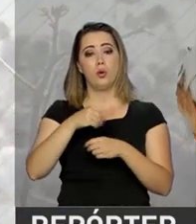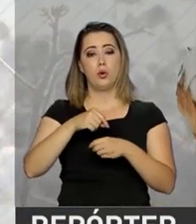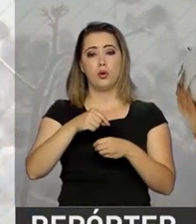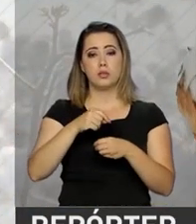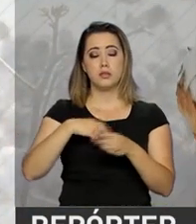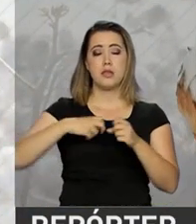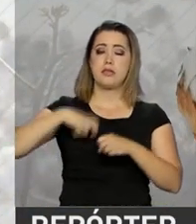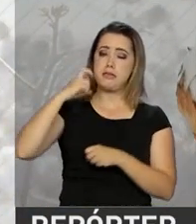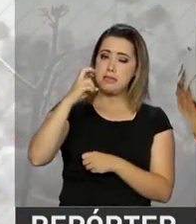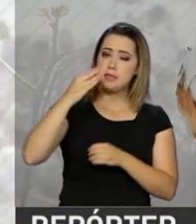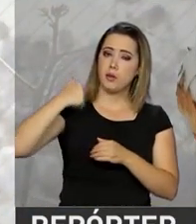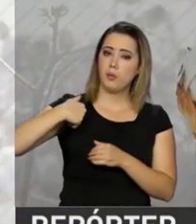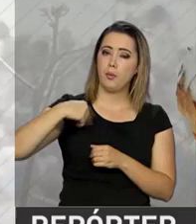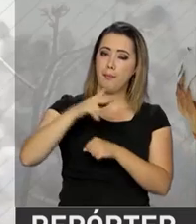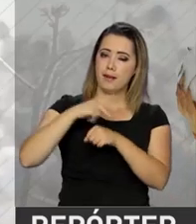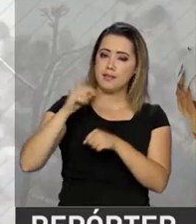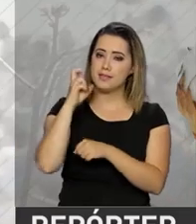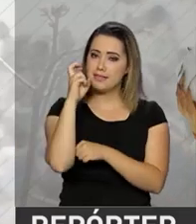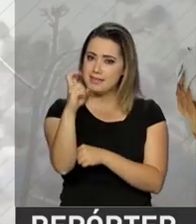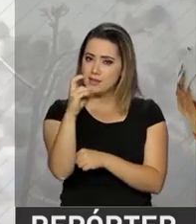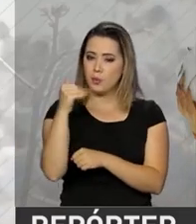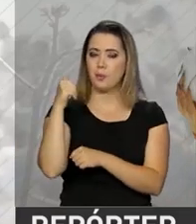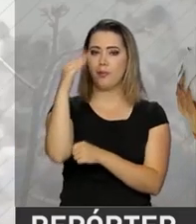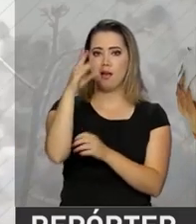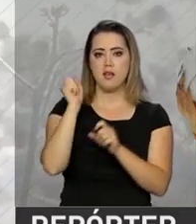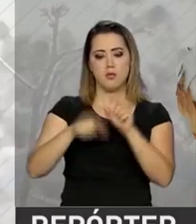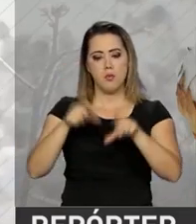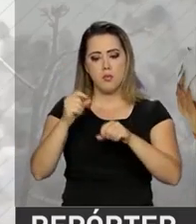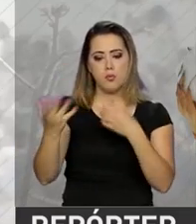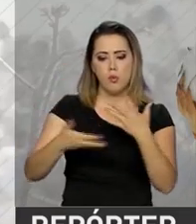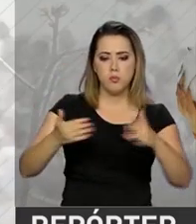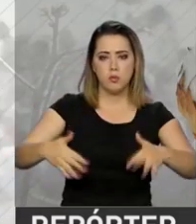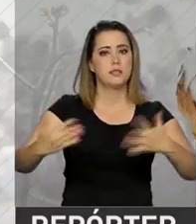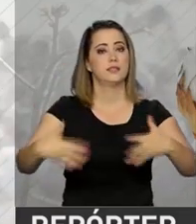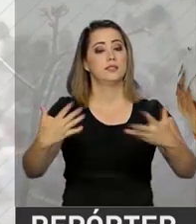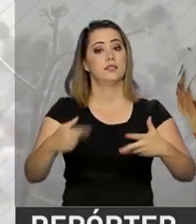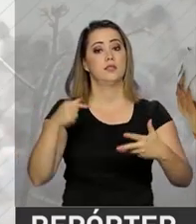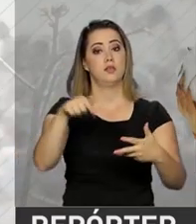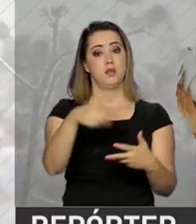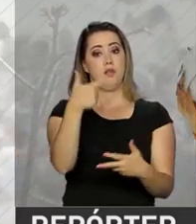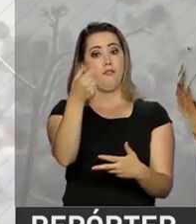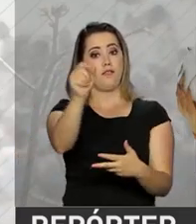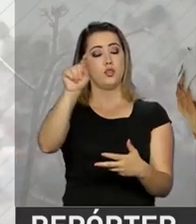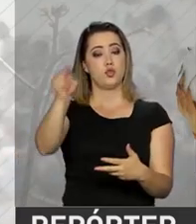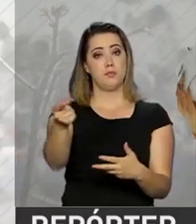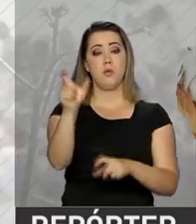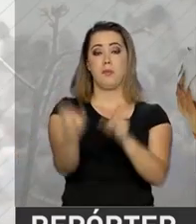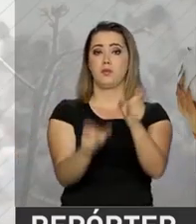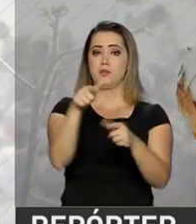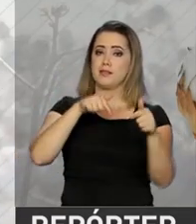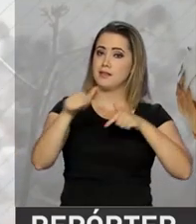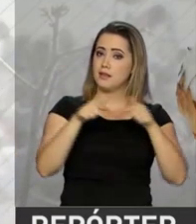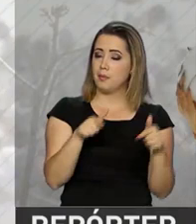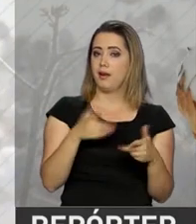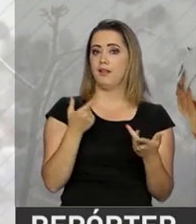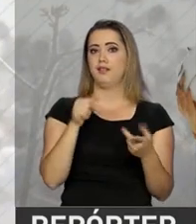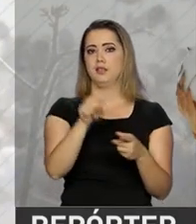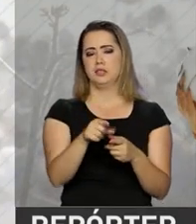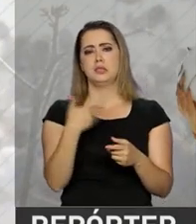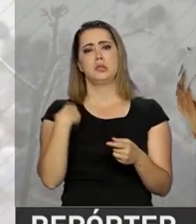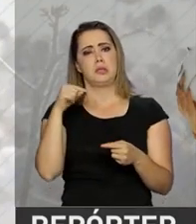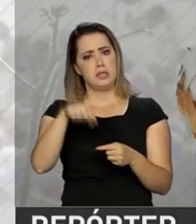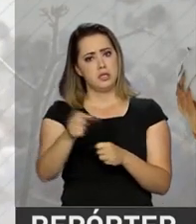mundo em Mato Grosso são 400 produtores e mais de 20.000 trabalhadores diretos e indiretos que na safra